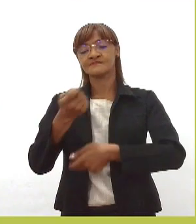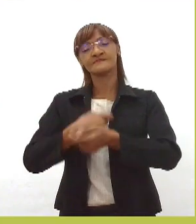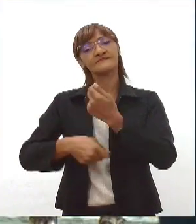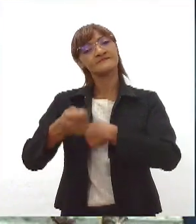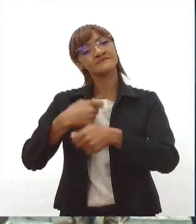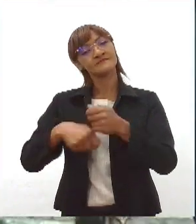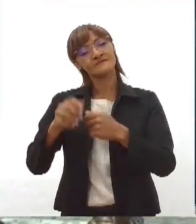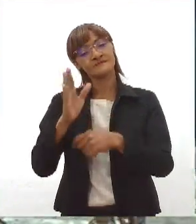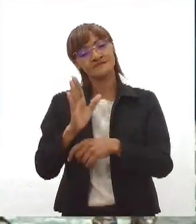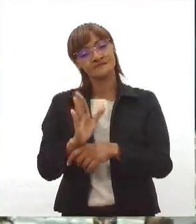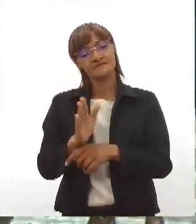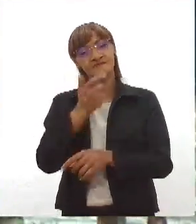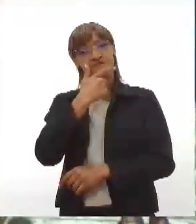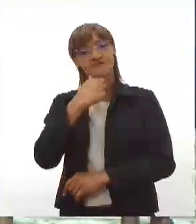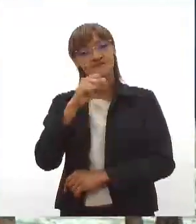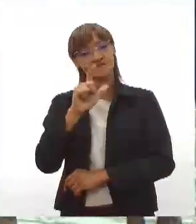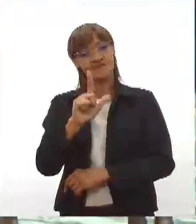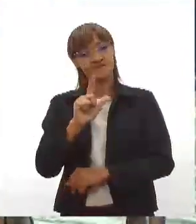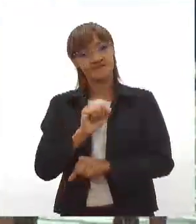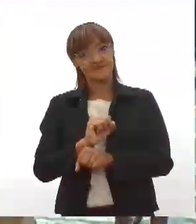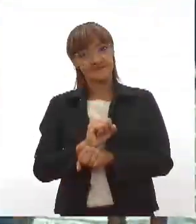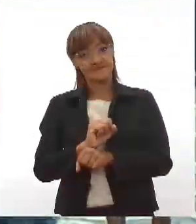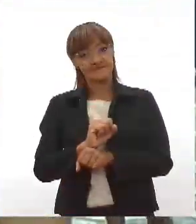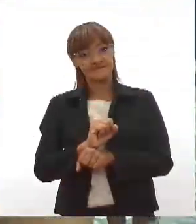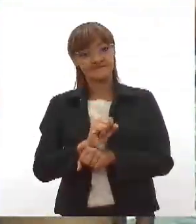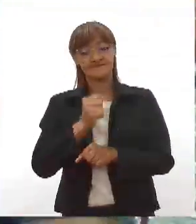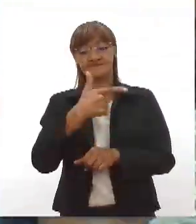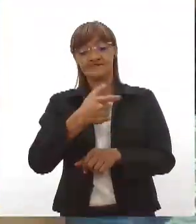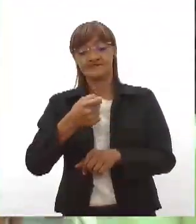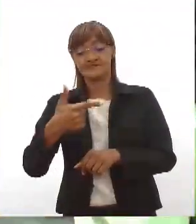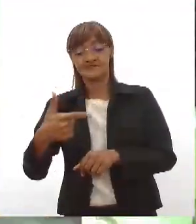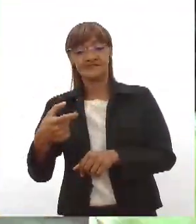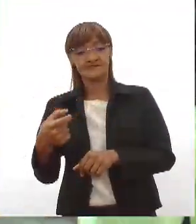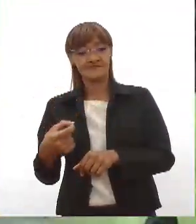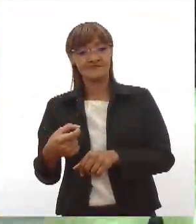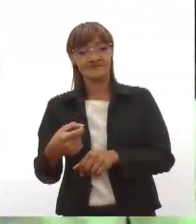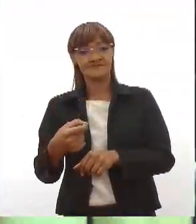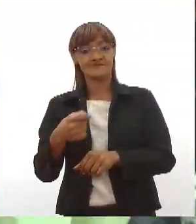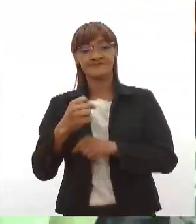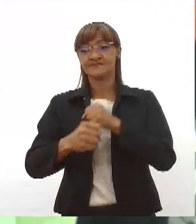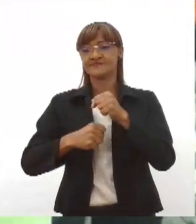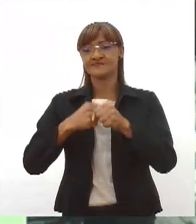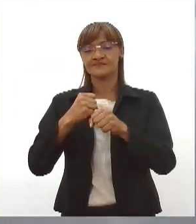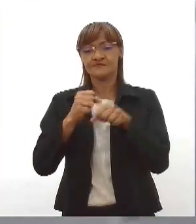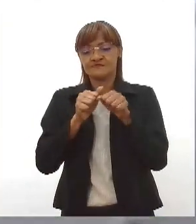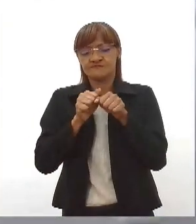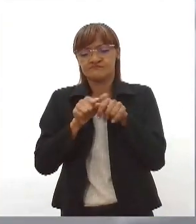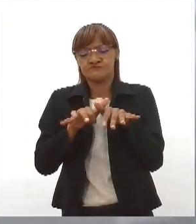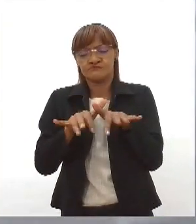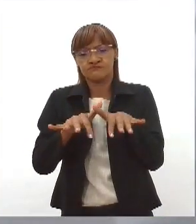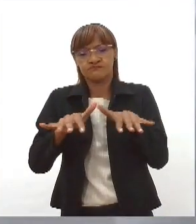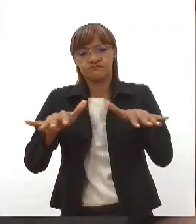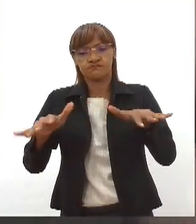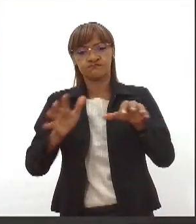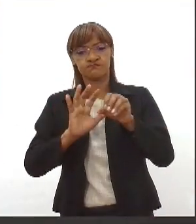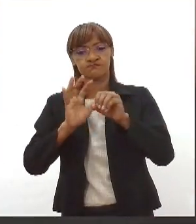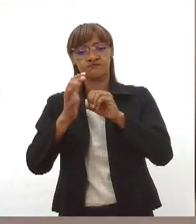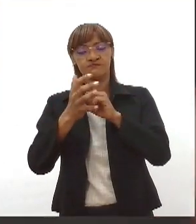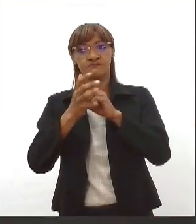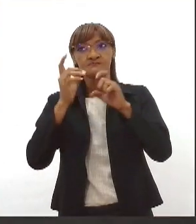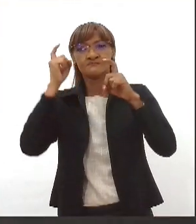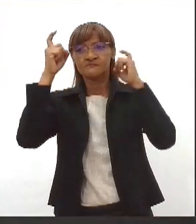Luciano Bispo 2020 ano de pandemia e de muitas preocupações tristezas